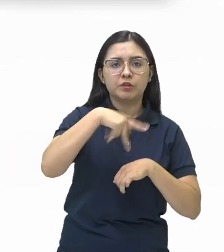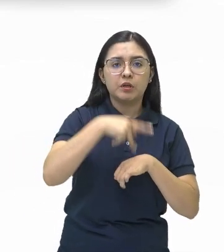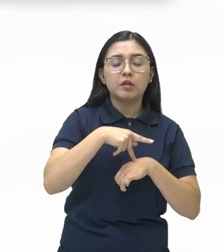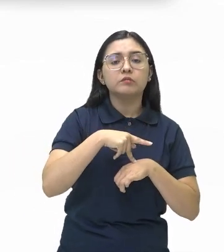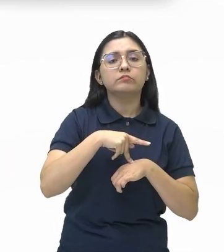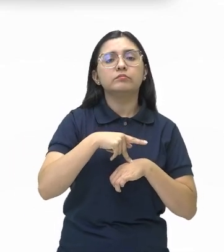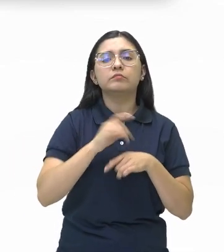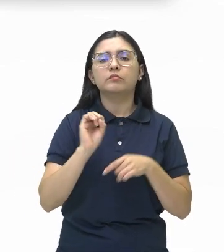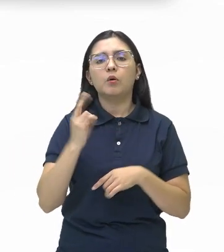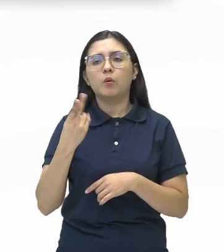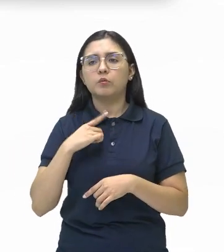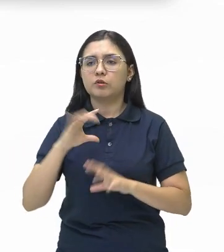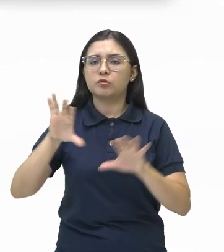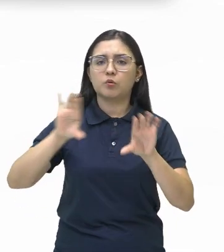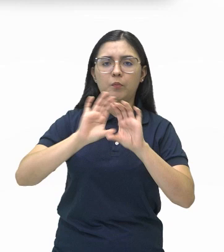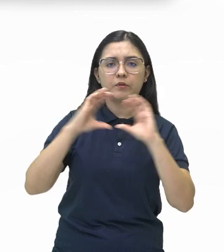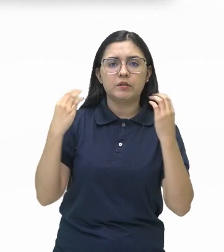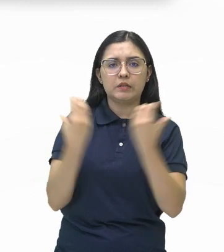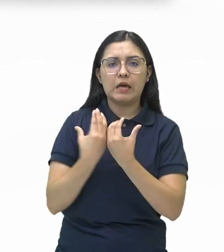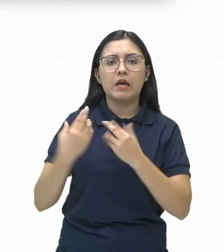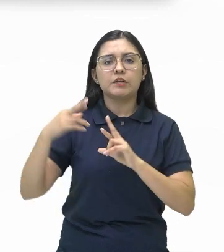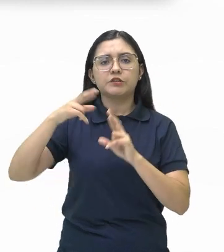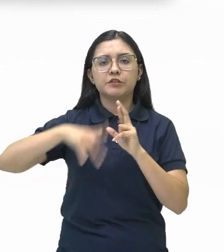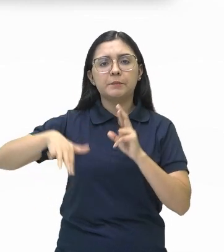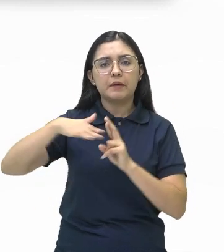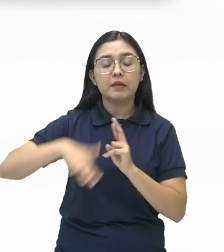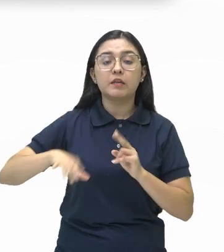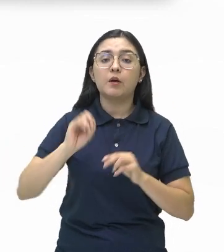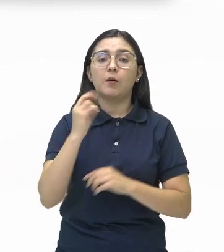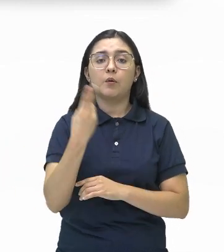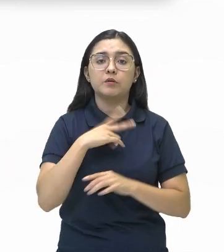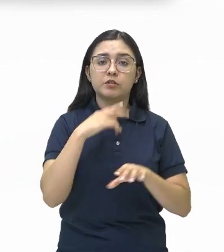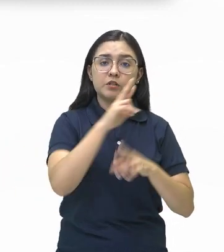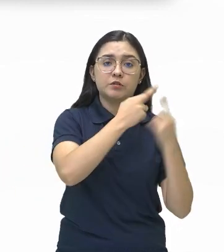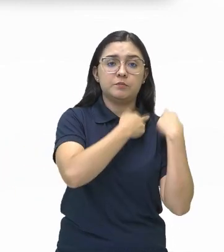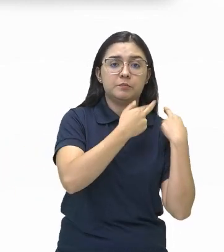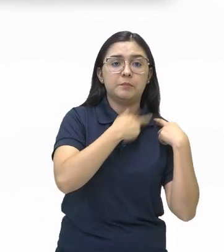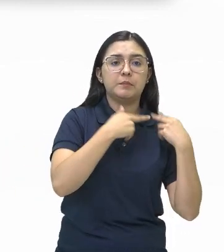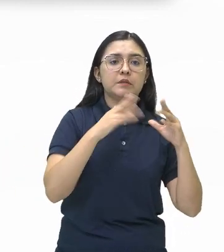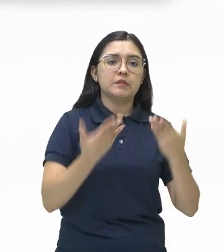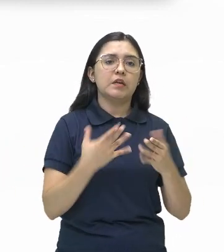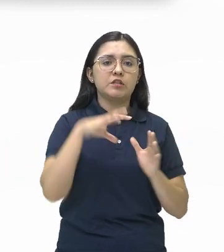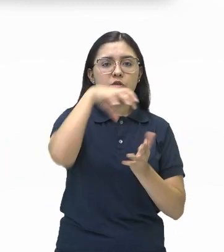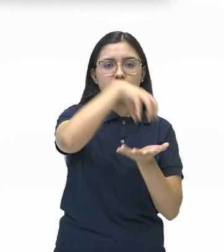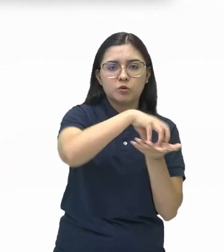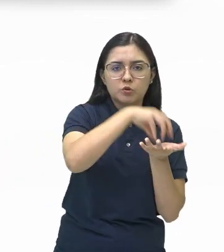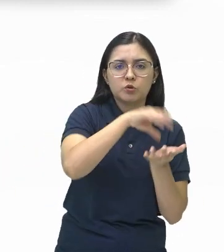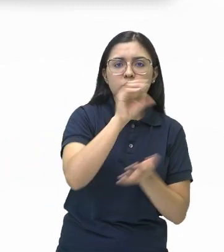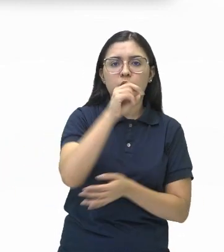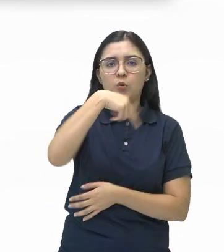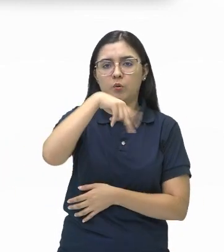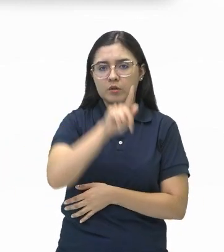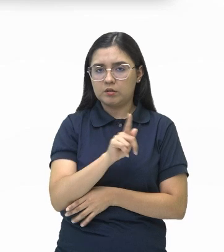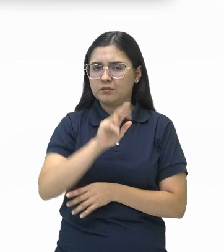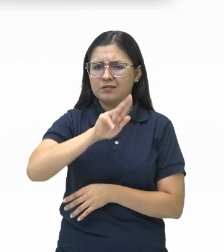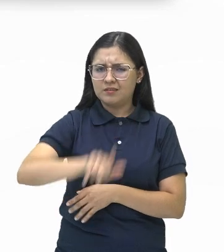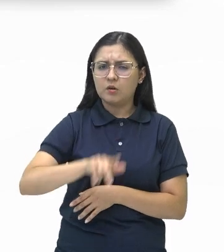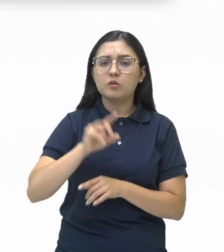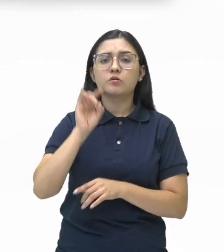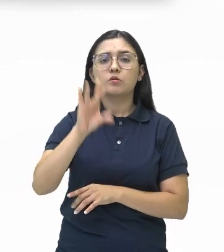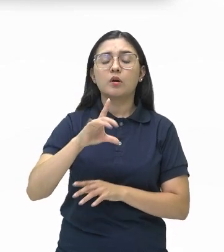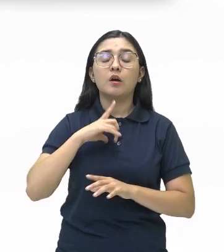só responsabilidade das comunidades ribeirinhas, ou só responsabilidade das ONGs, não,